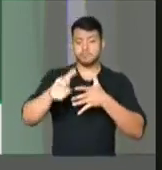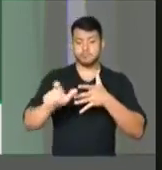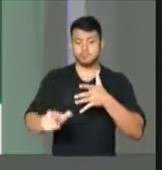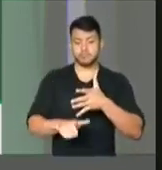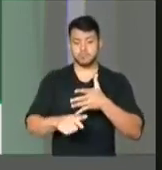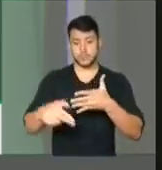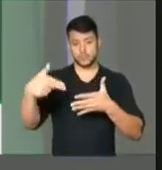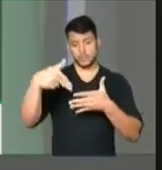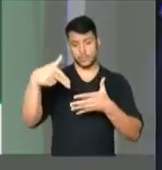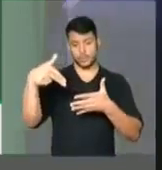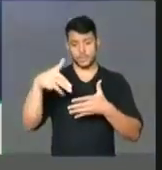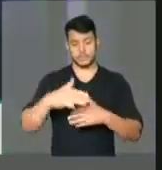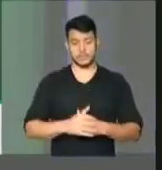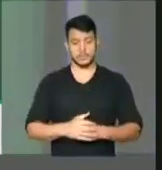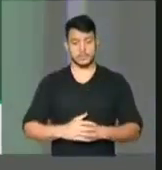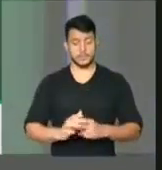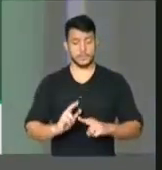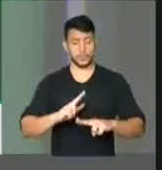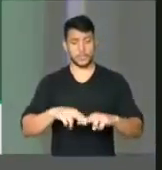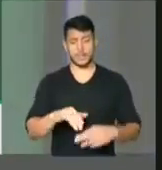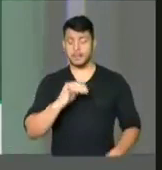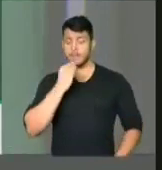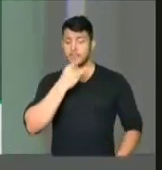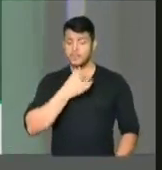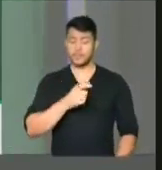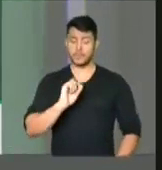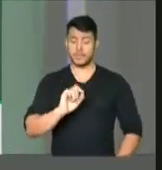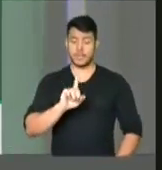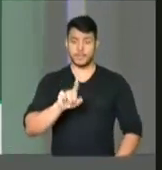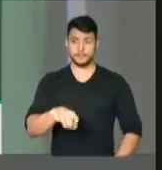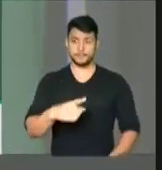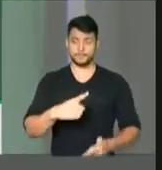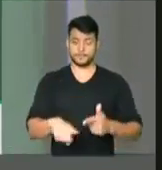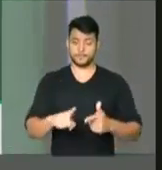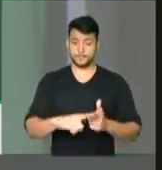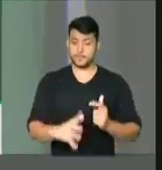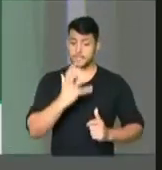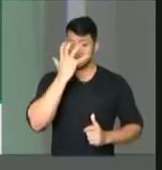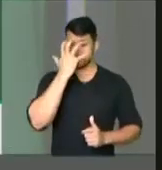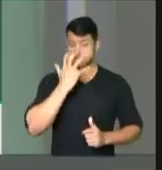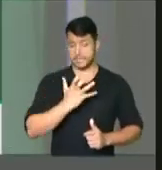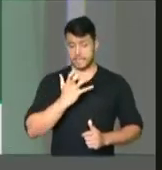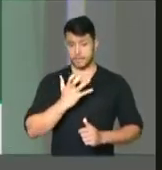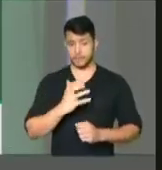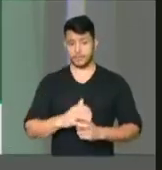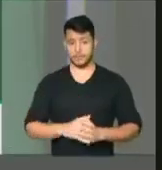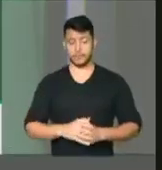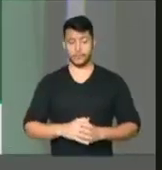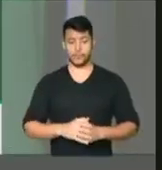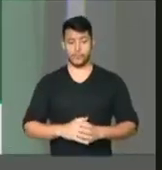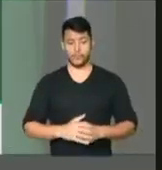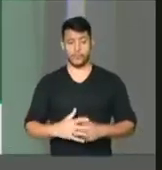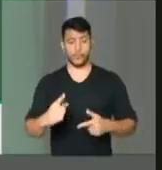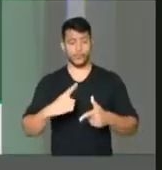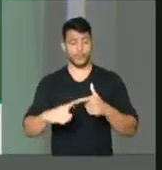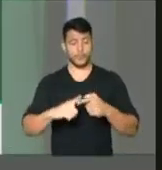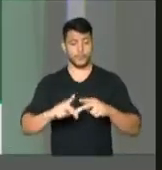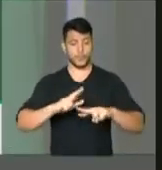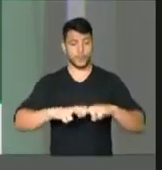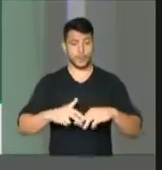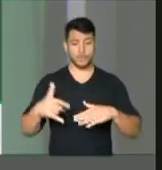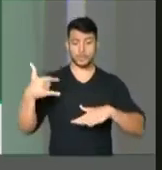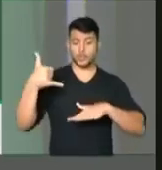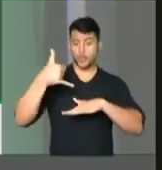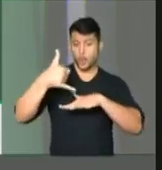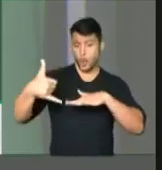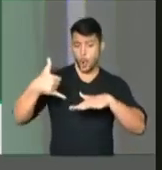é gravíssima, atingindo não somente áreas ambientais que têm sido tomadas pelo derramamento de óleo,